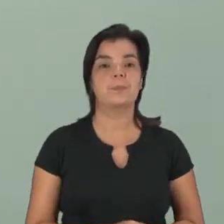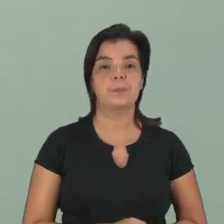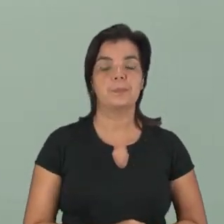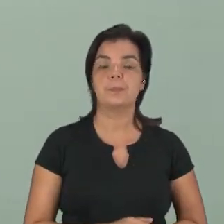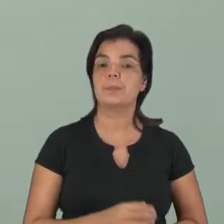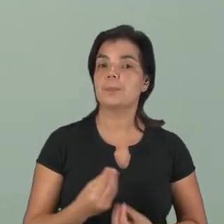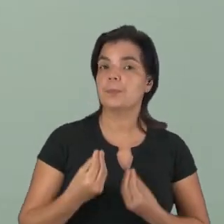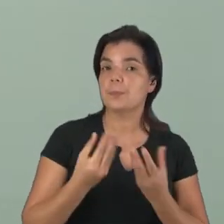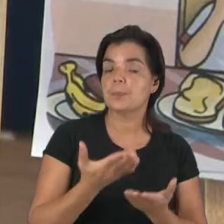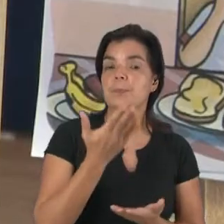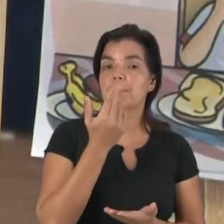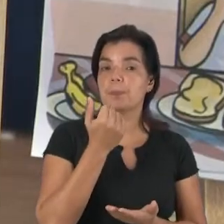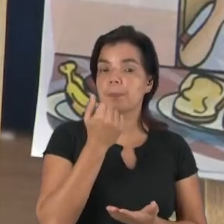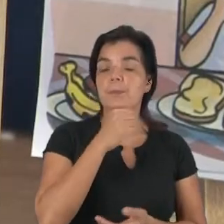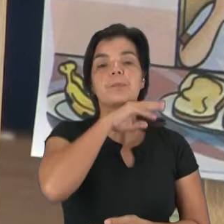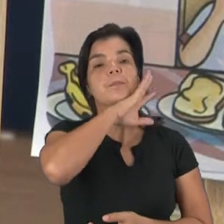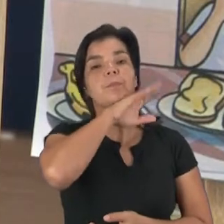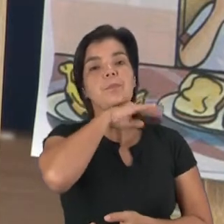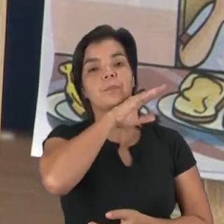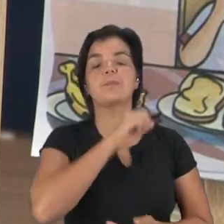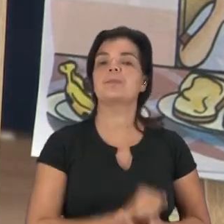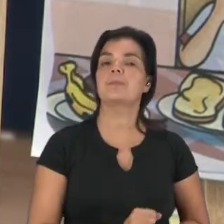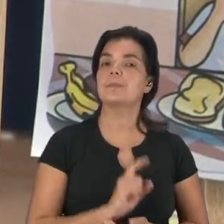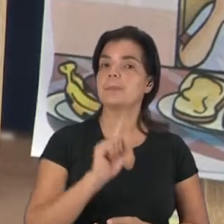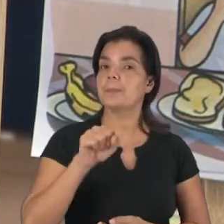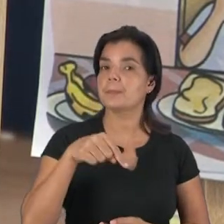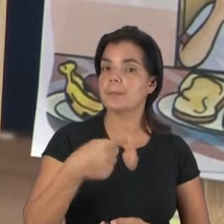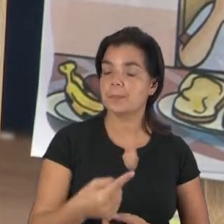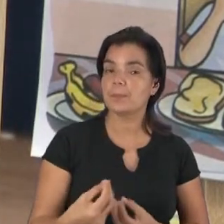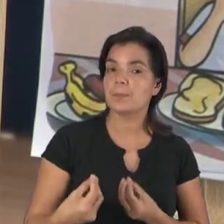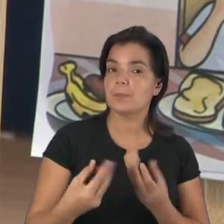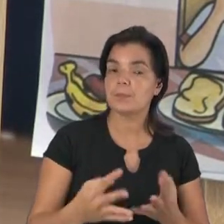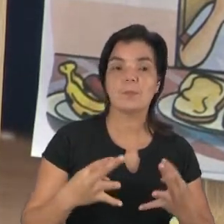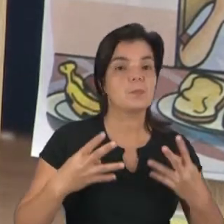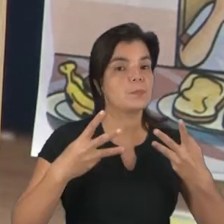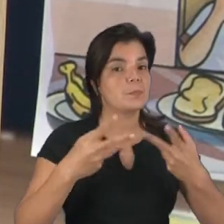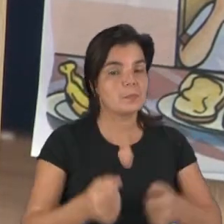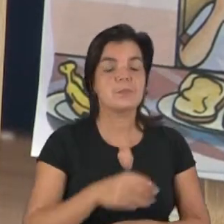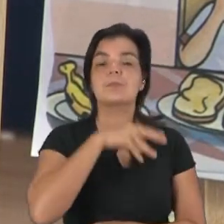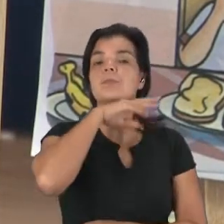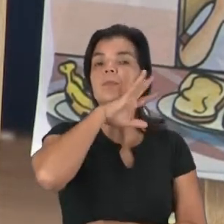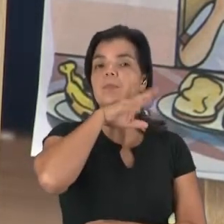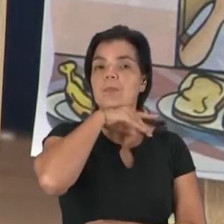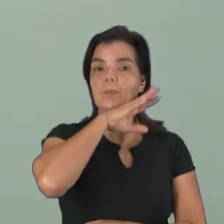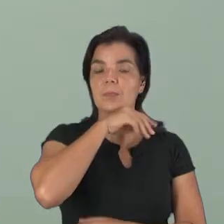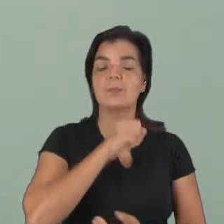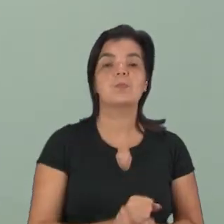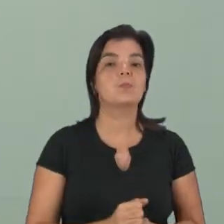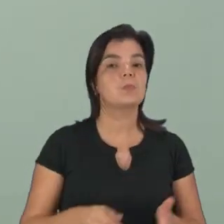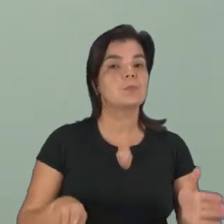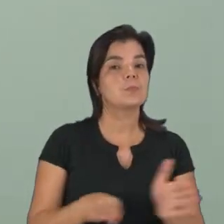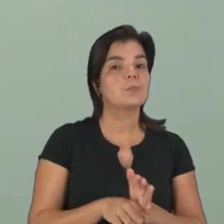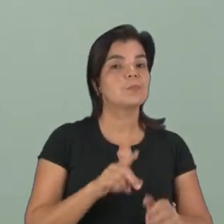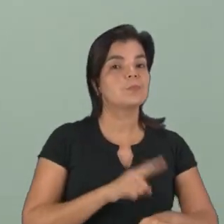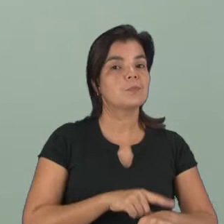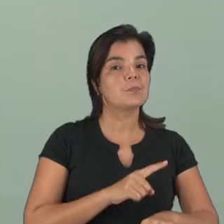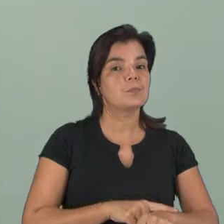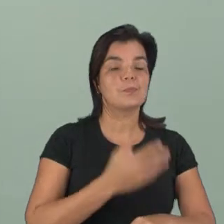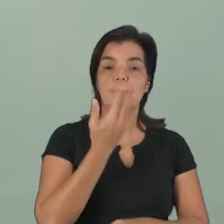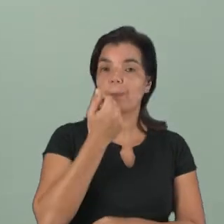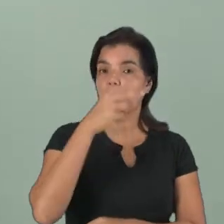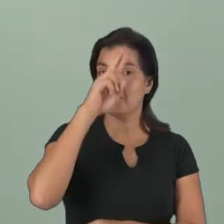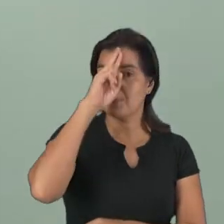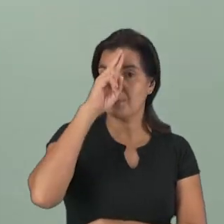Como alimentar os animais e logo depois que ele alimentou todos os animais chegou a hora do